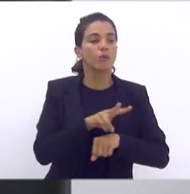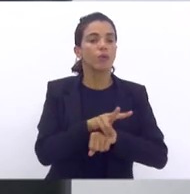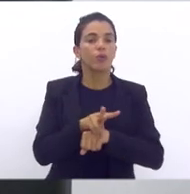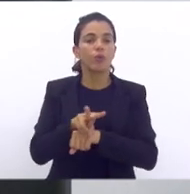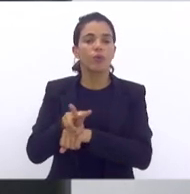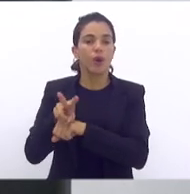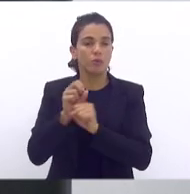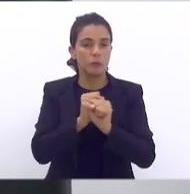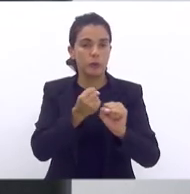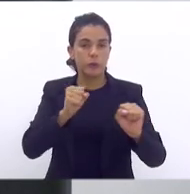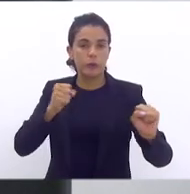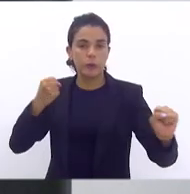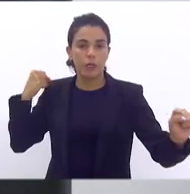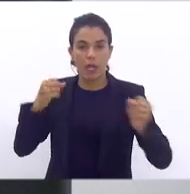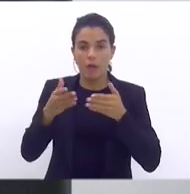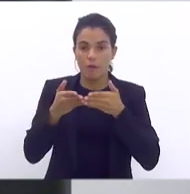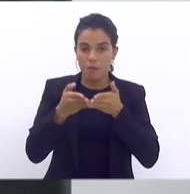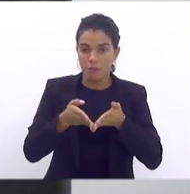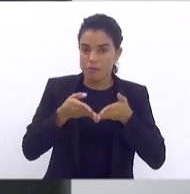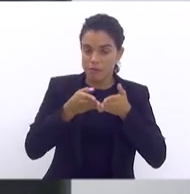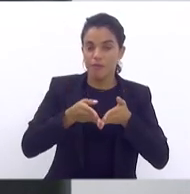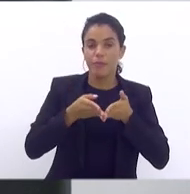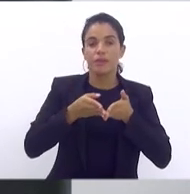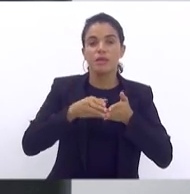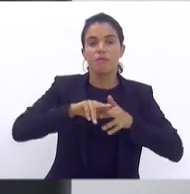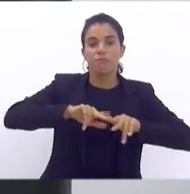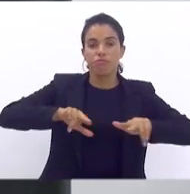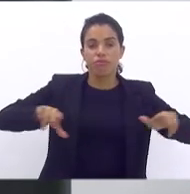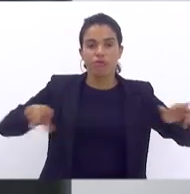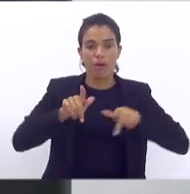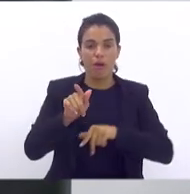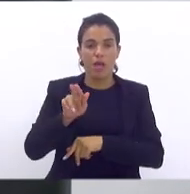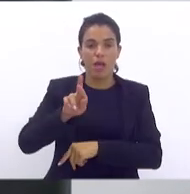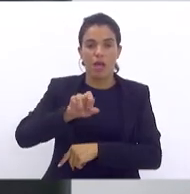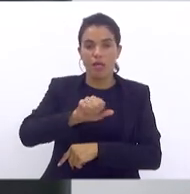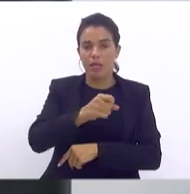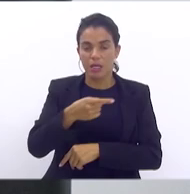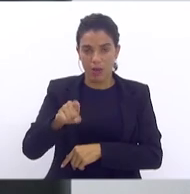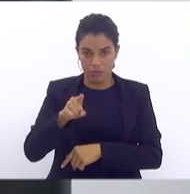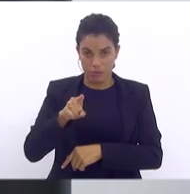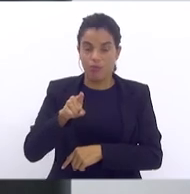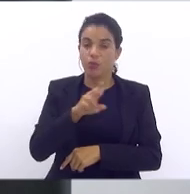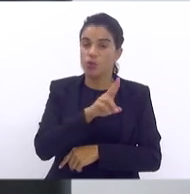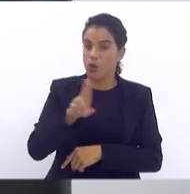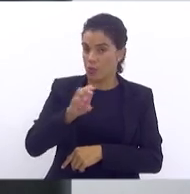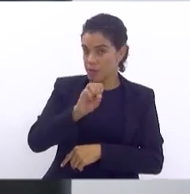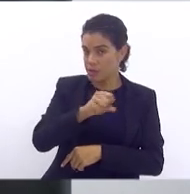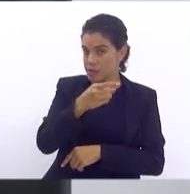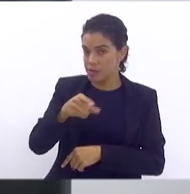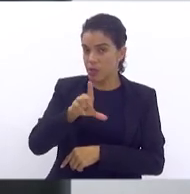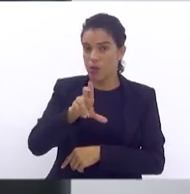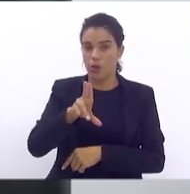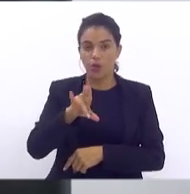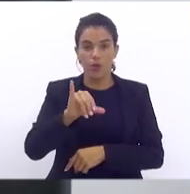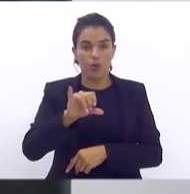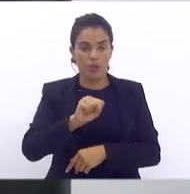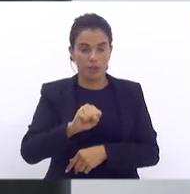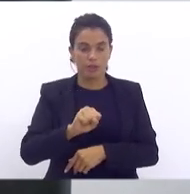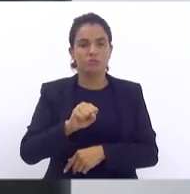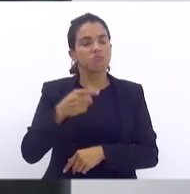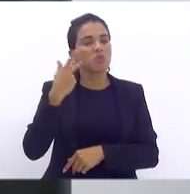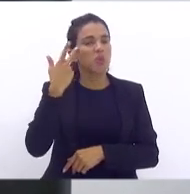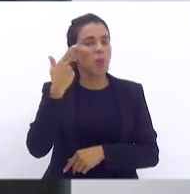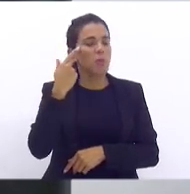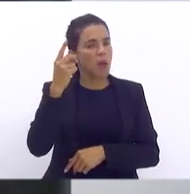bordo do gigantesco navio graneleiro São Luís. Esse é o São Luís da Ponte de Niterói. Parecia um dia de trabalho